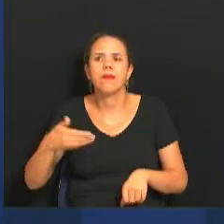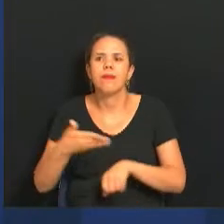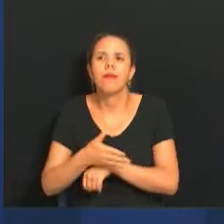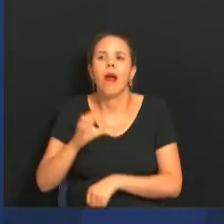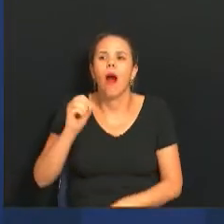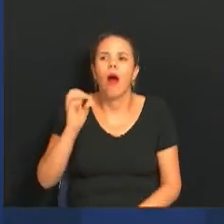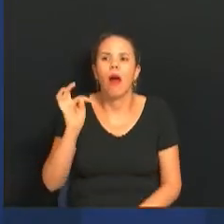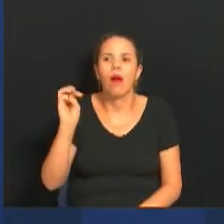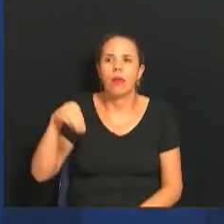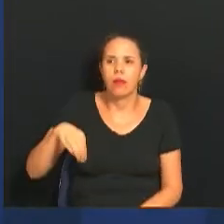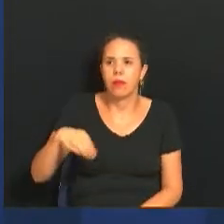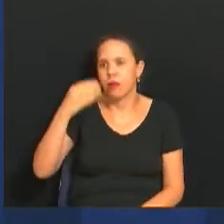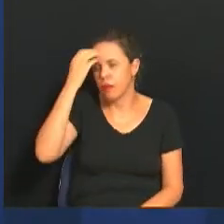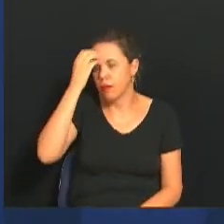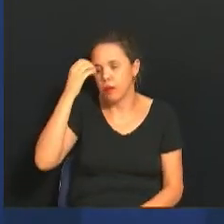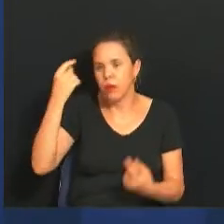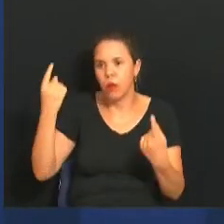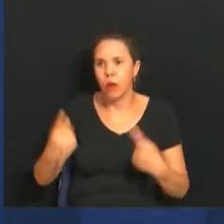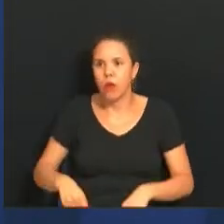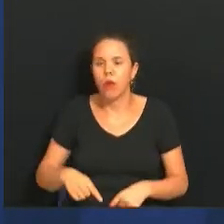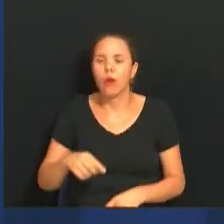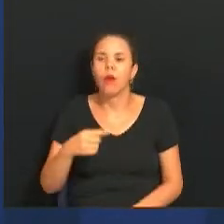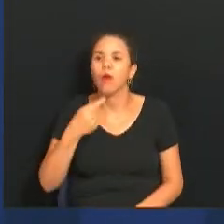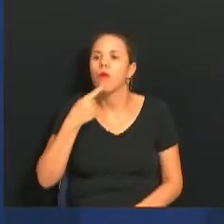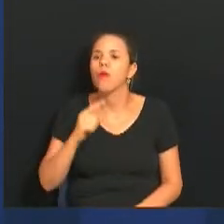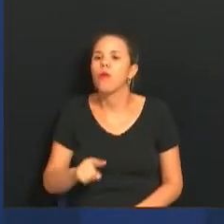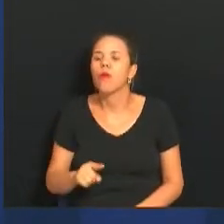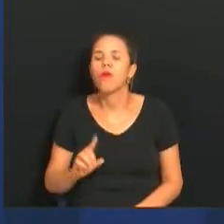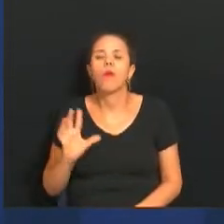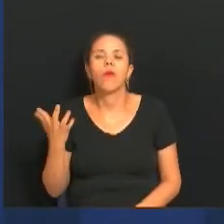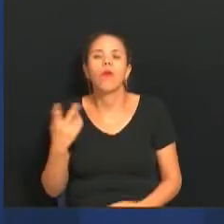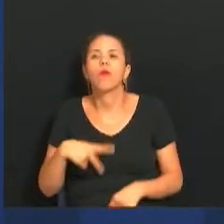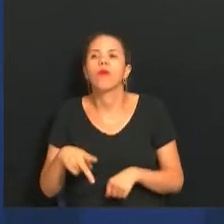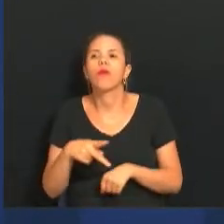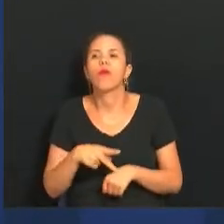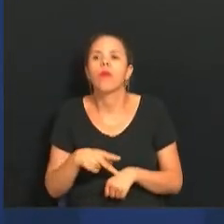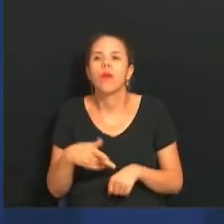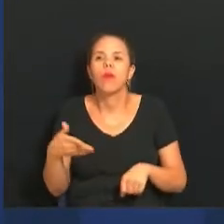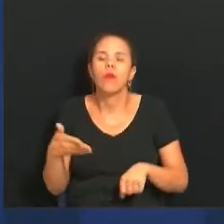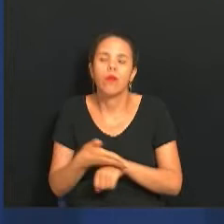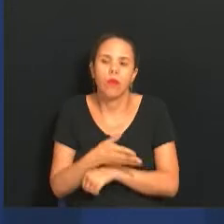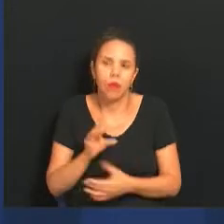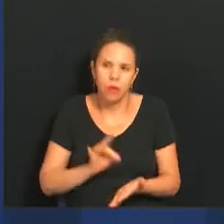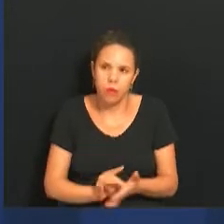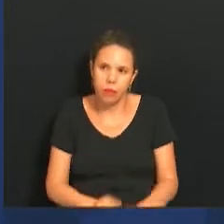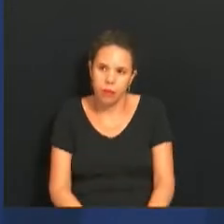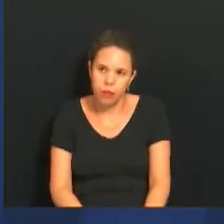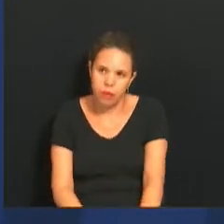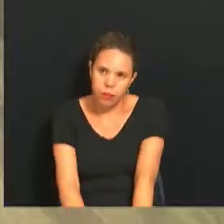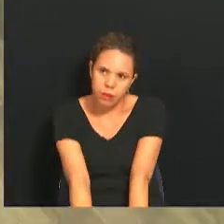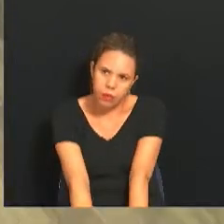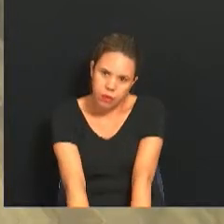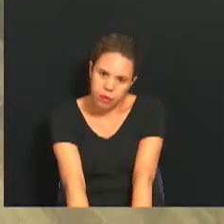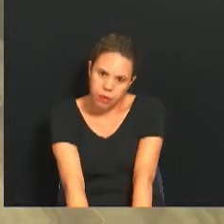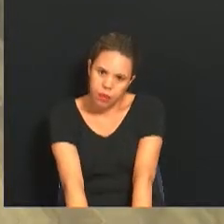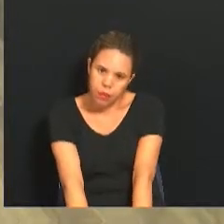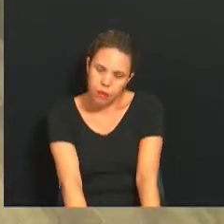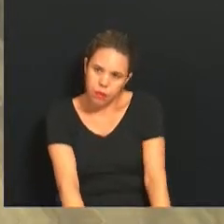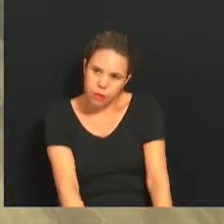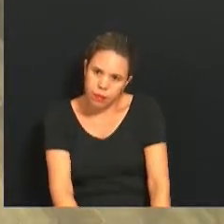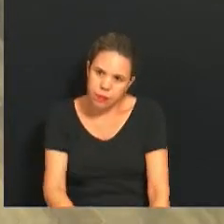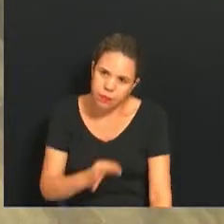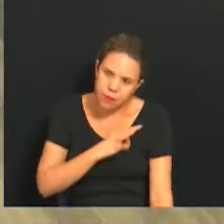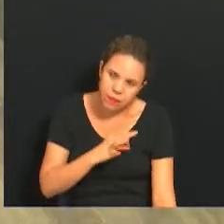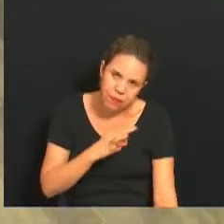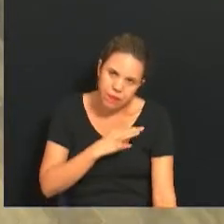uma ameaça para a Rússia? O que pode acontecer a um país se a Ucrânia de fato entrar nessa aliança militar? A Rússia,